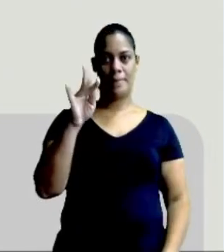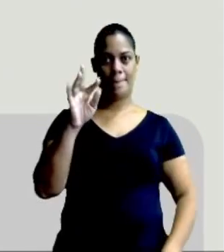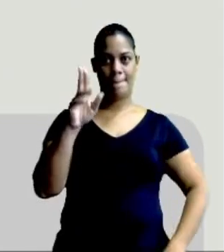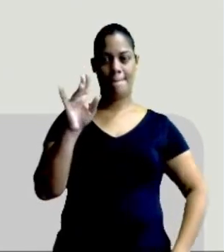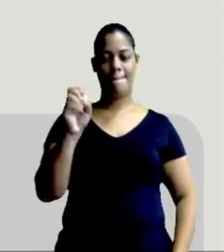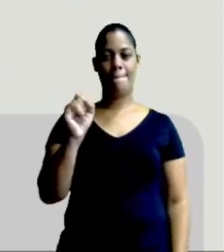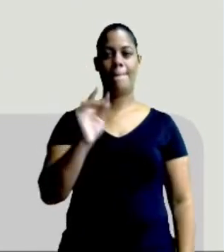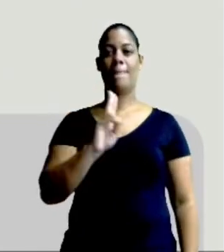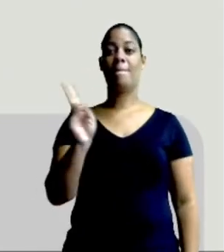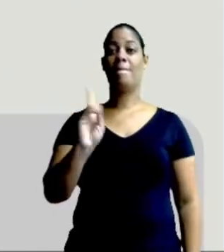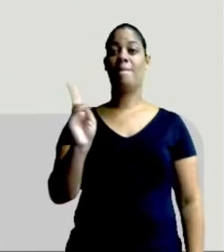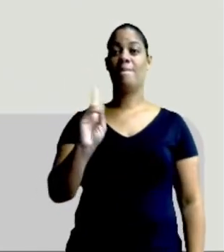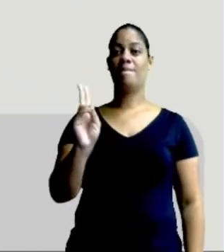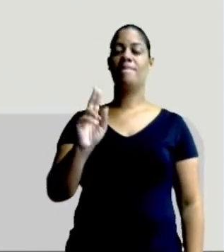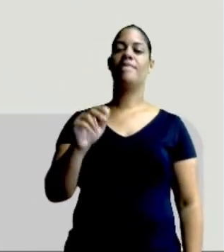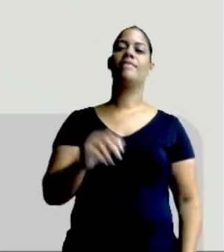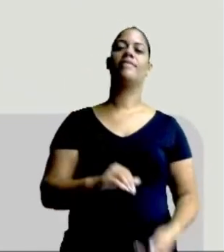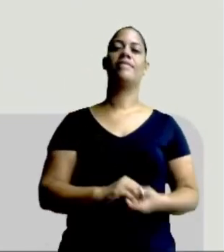e esses pinheiros de